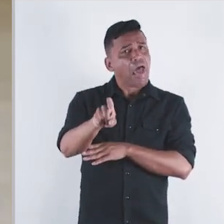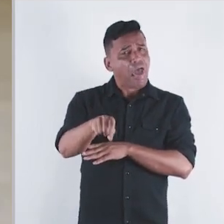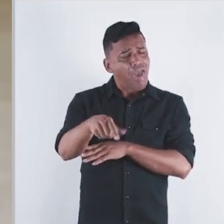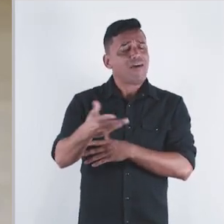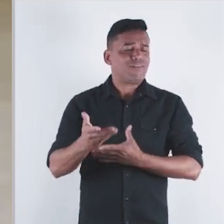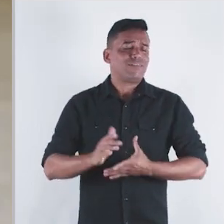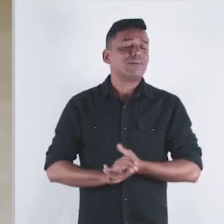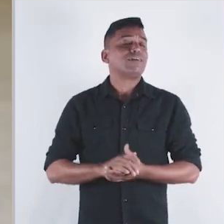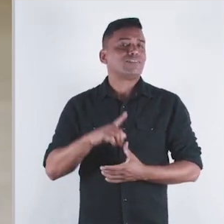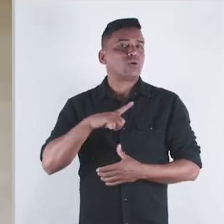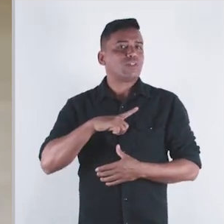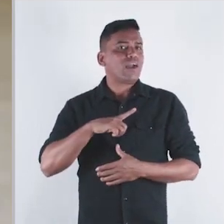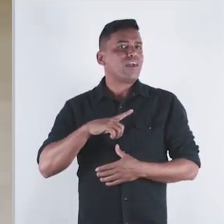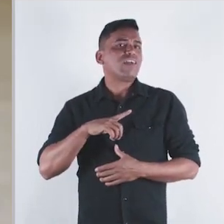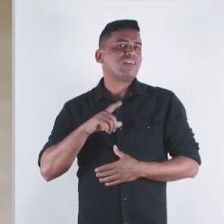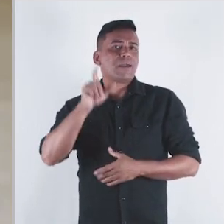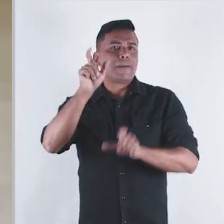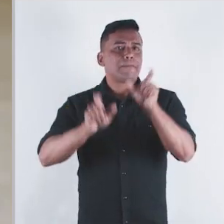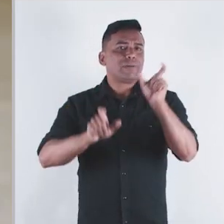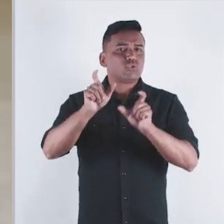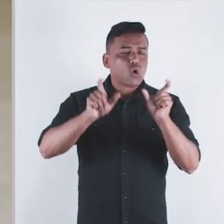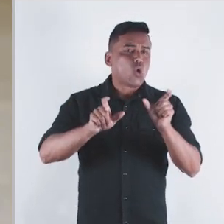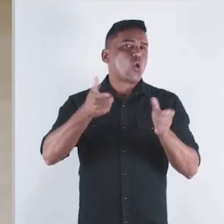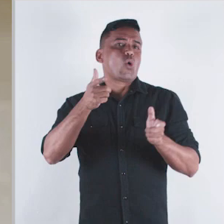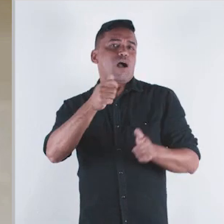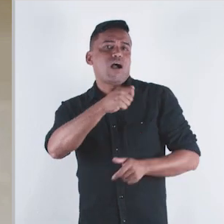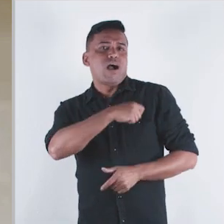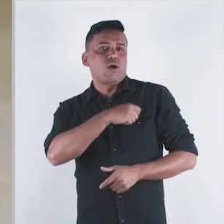temos autores que